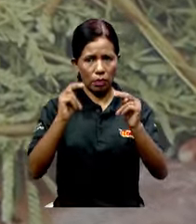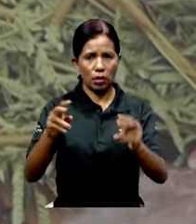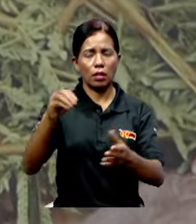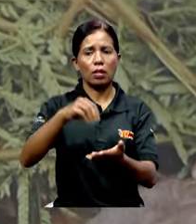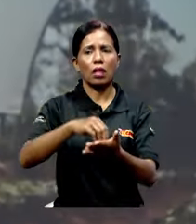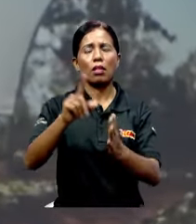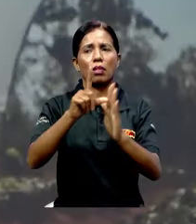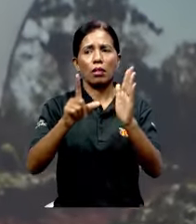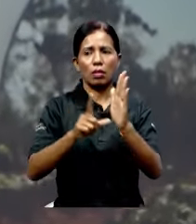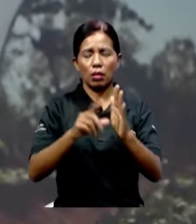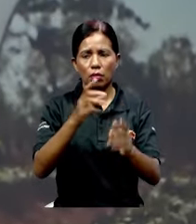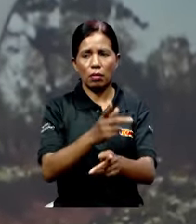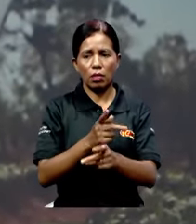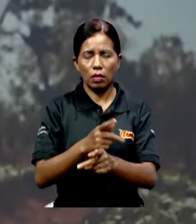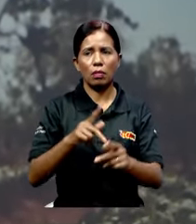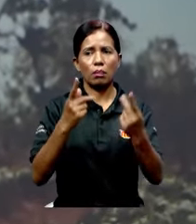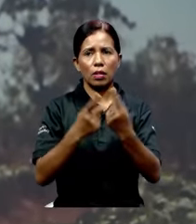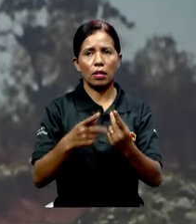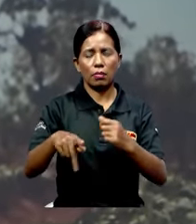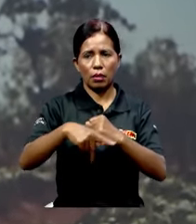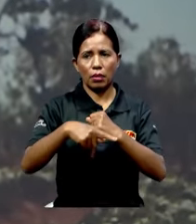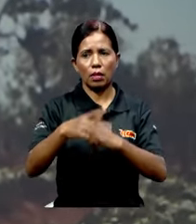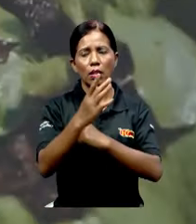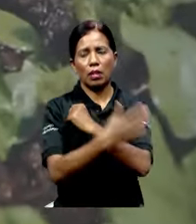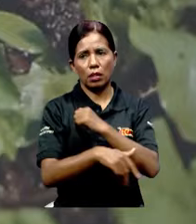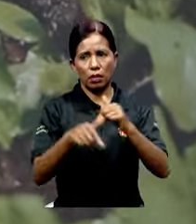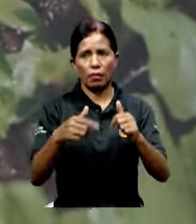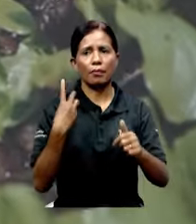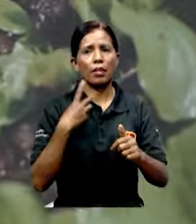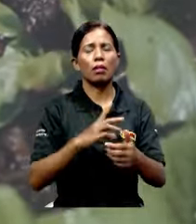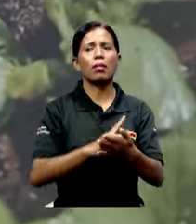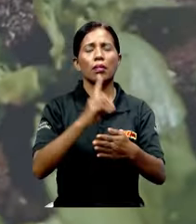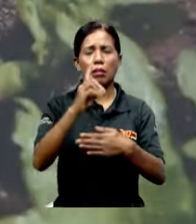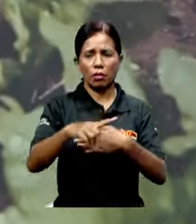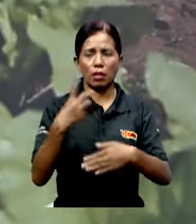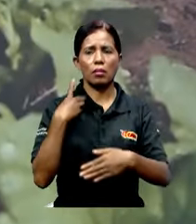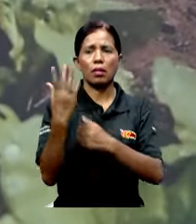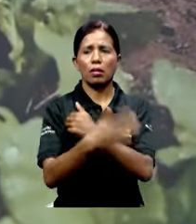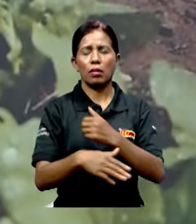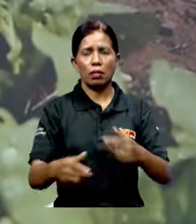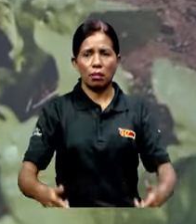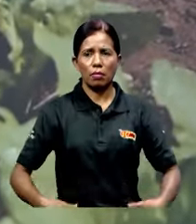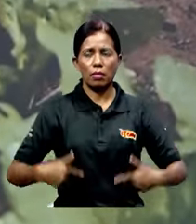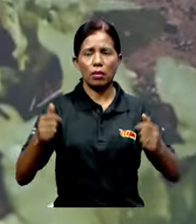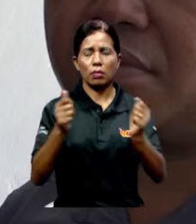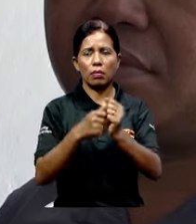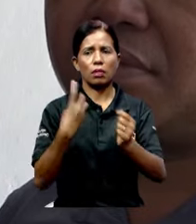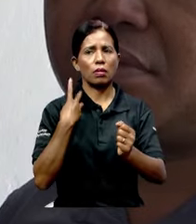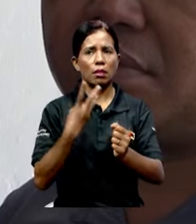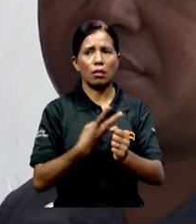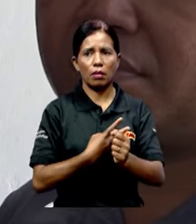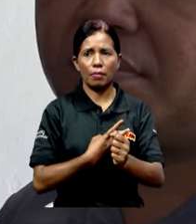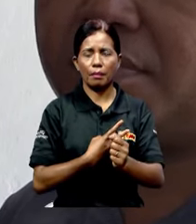lei ruma o nivel asegura setor privado e Rai Larang. Amne commitment para desenvolver amne raine ne moris hamut ko amne rang ne be